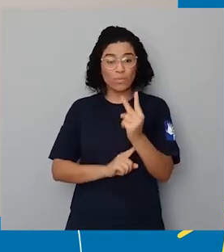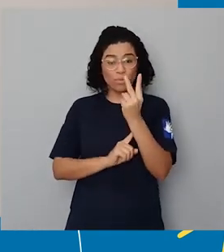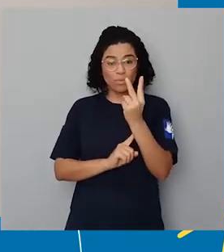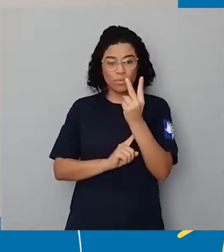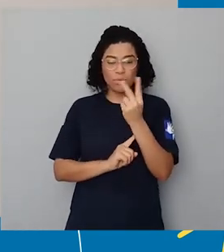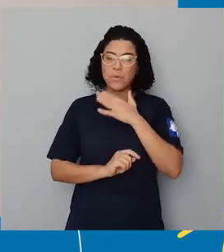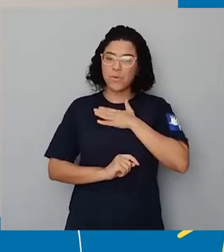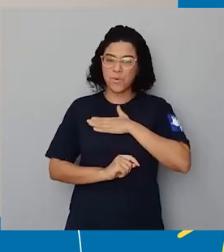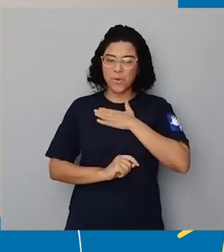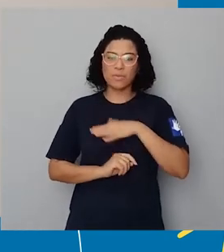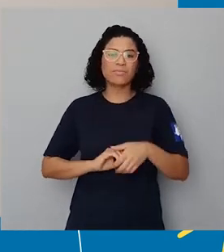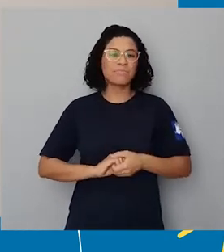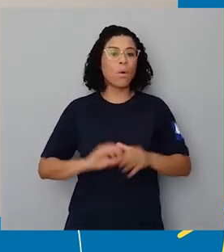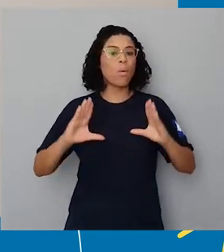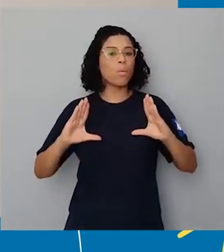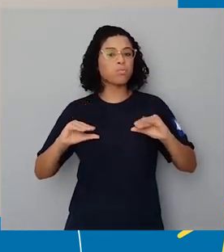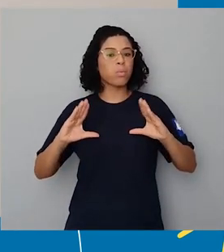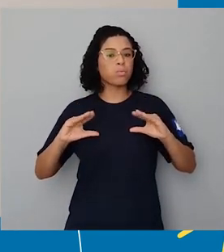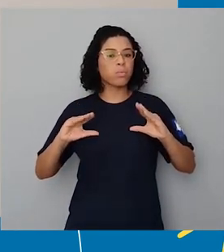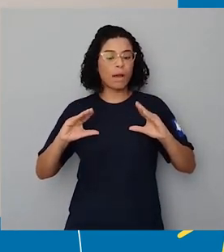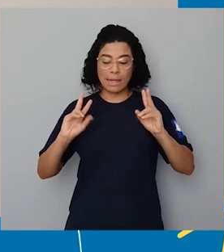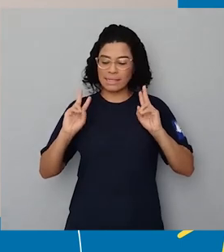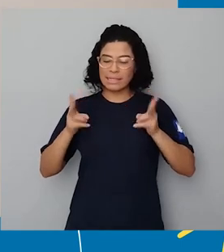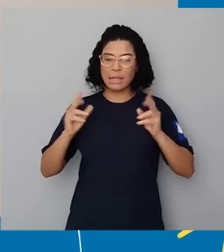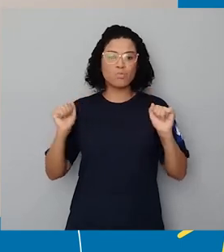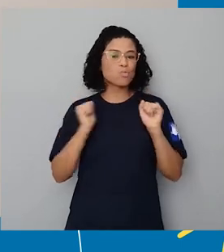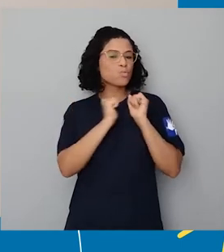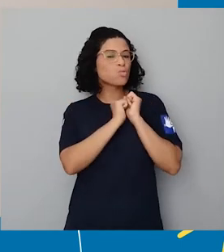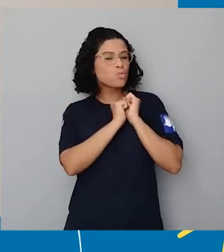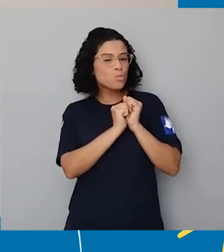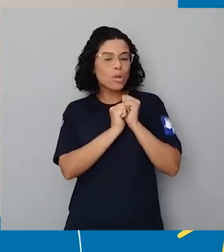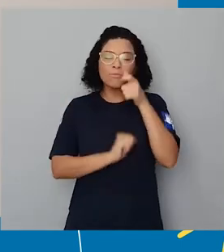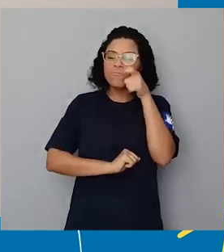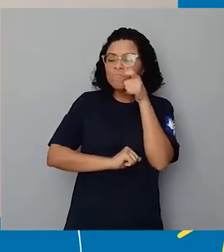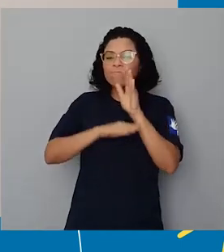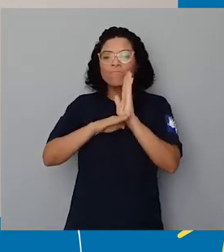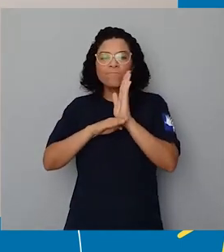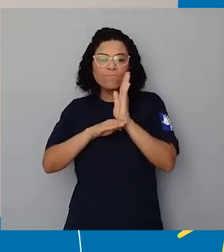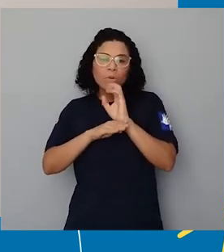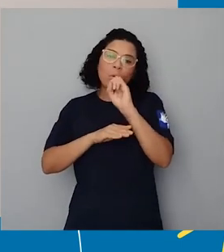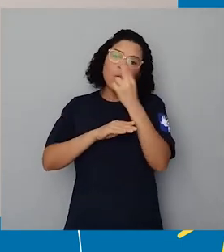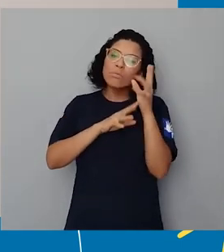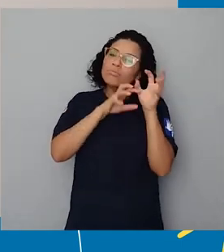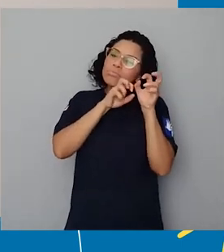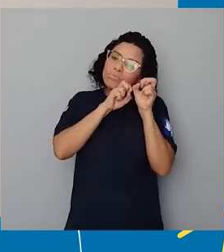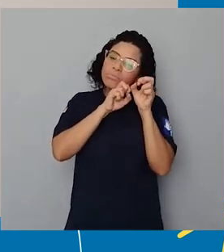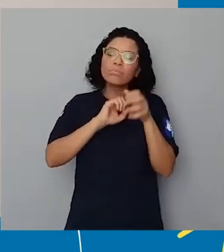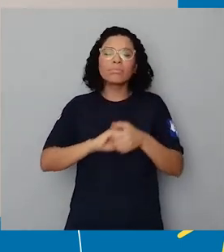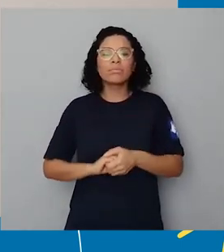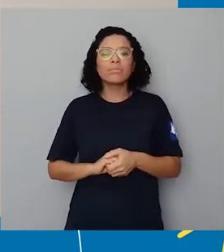gosto muito. Essa almofada, que está sempre comigo quando eu vou assistir um filmezinho ou tirar um